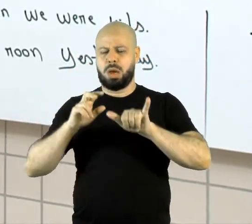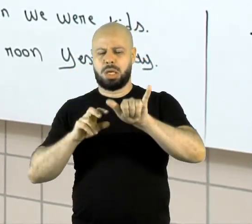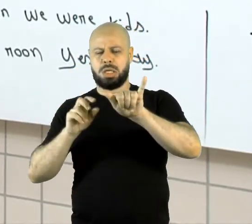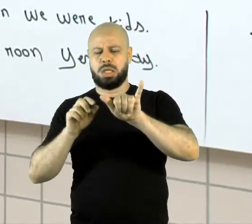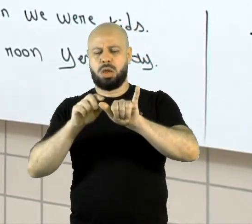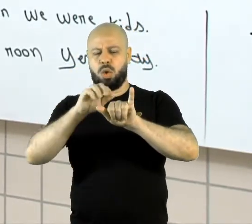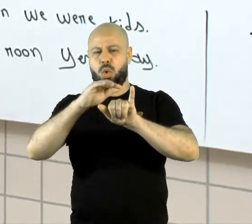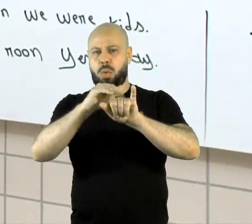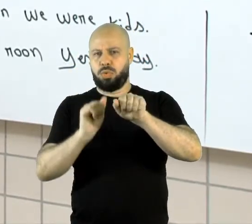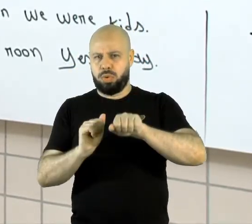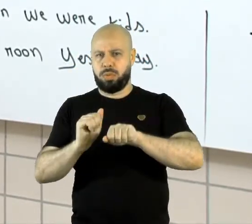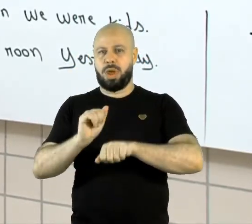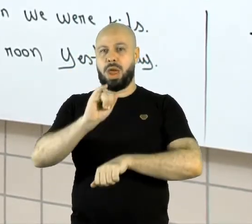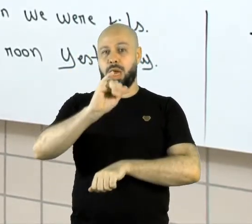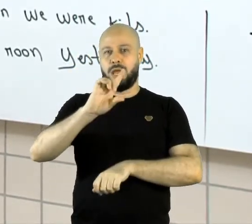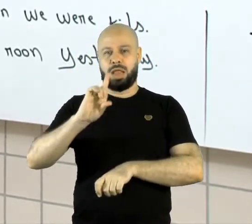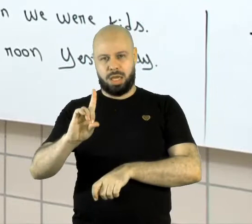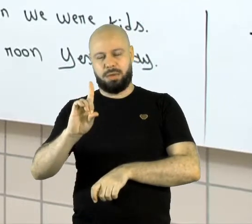pelo ied,